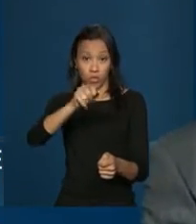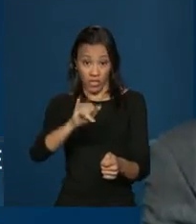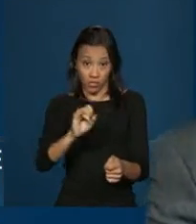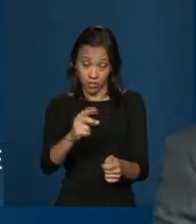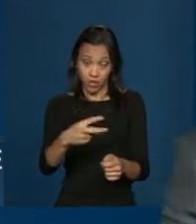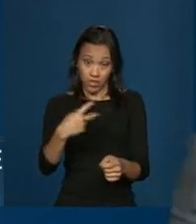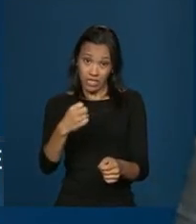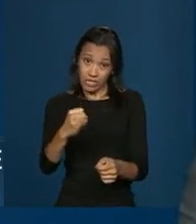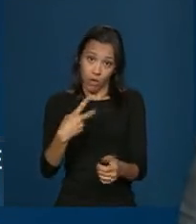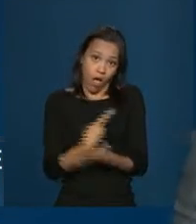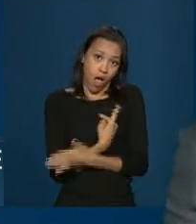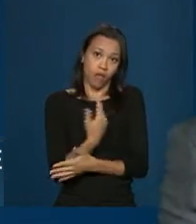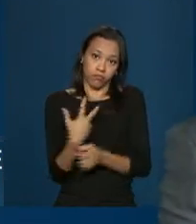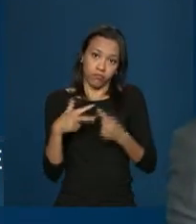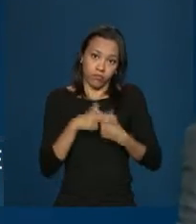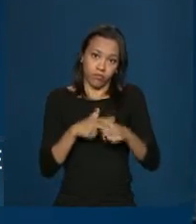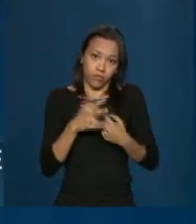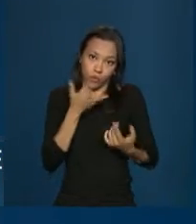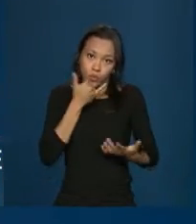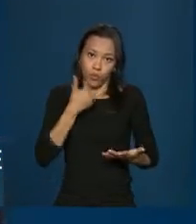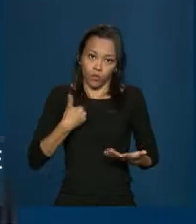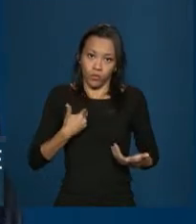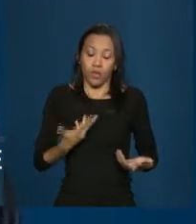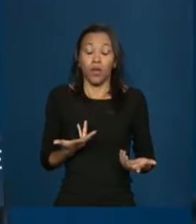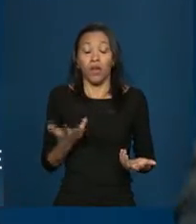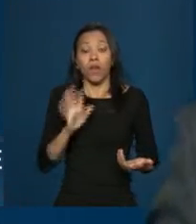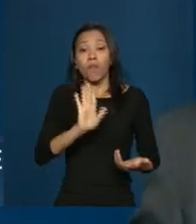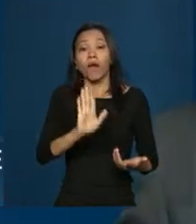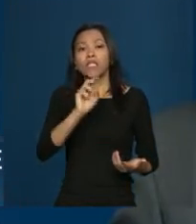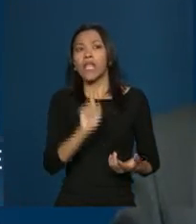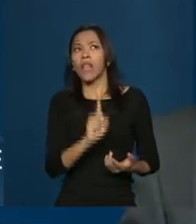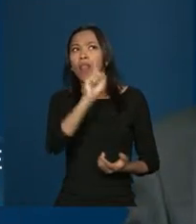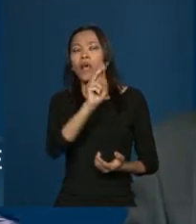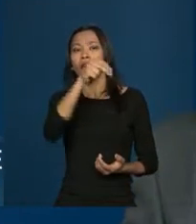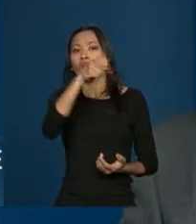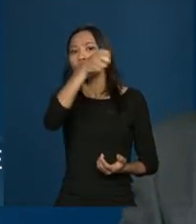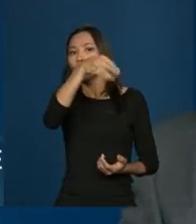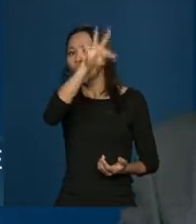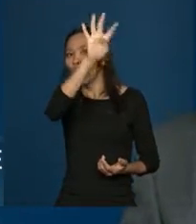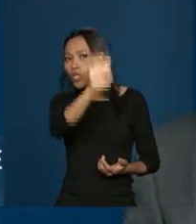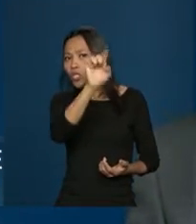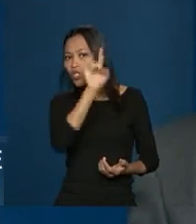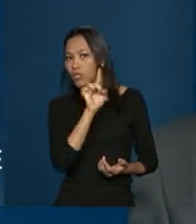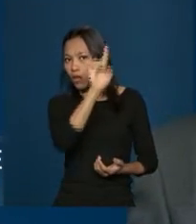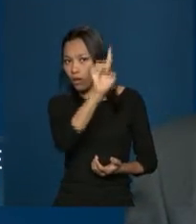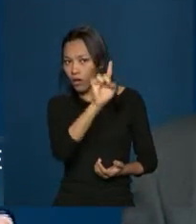corrija se eu estiver errado, o governo no Norte já tem...